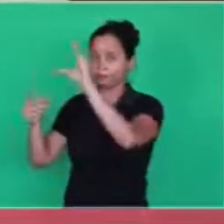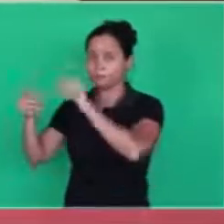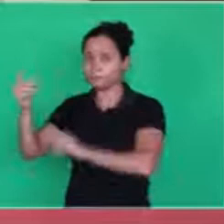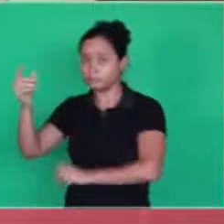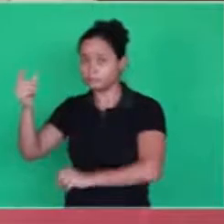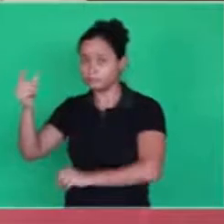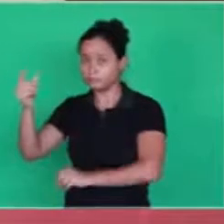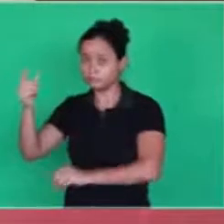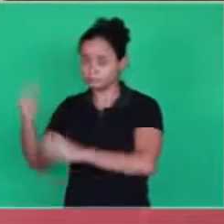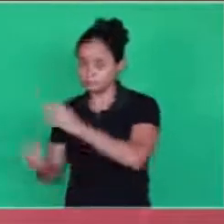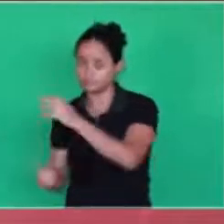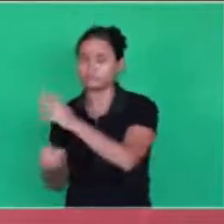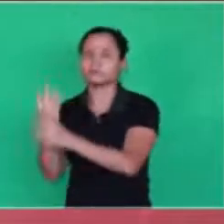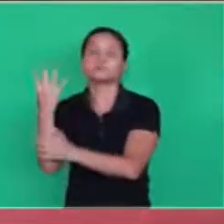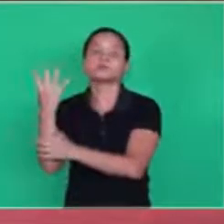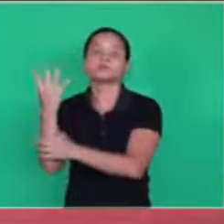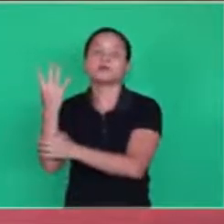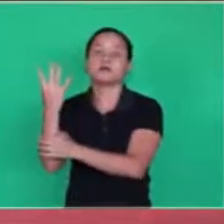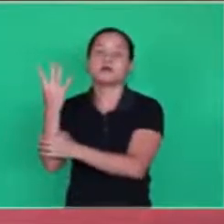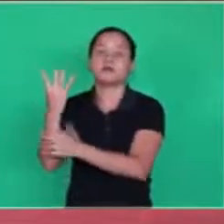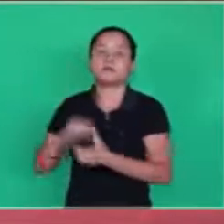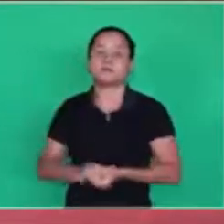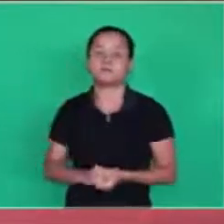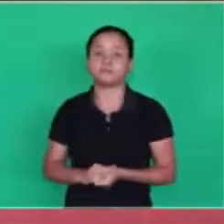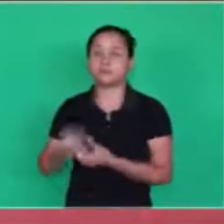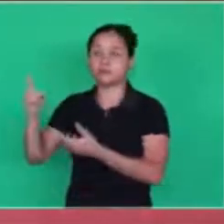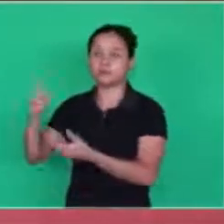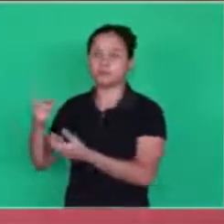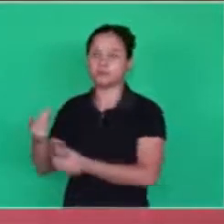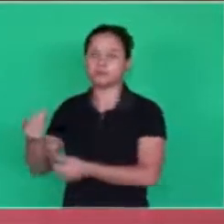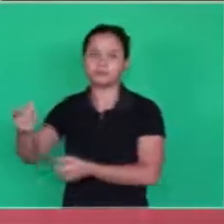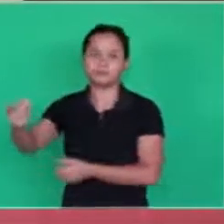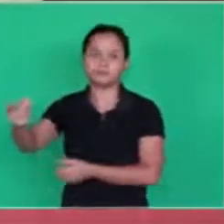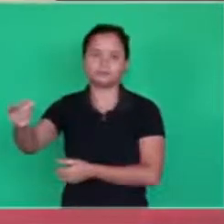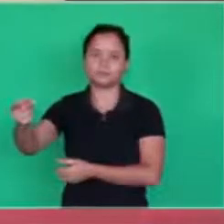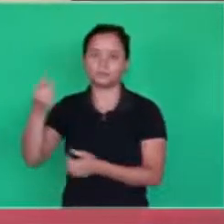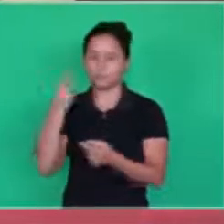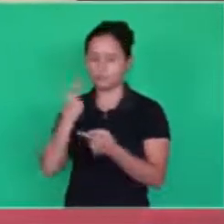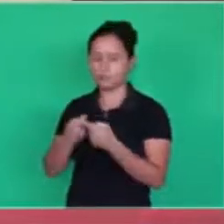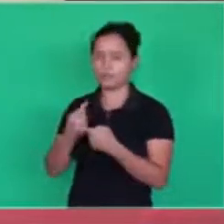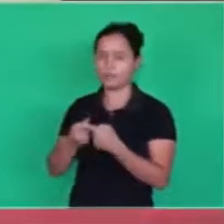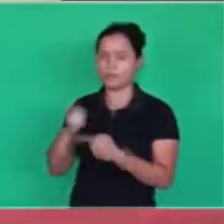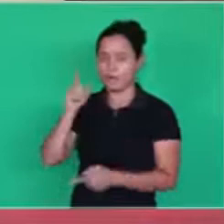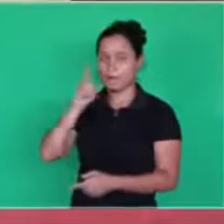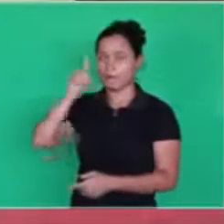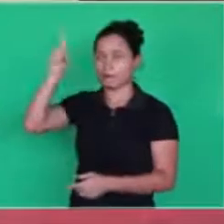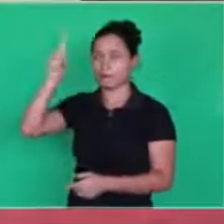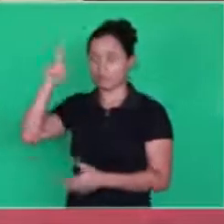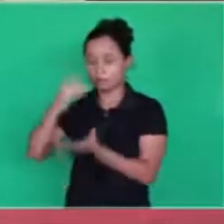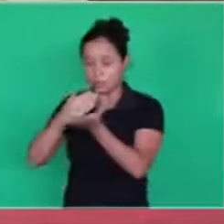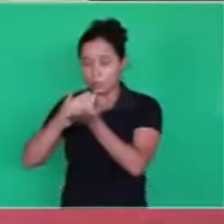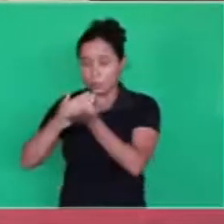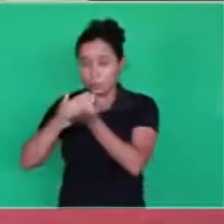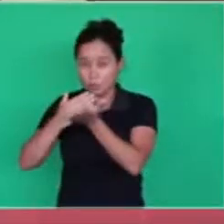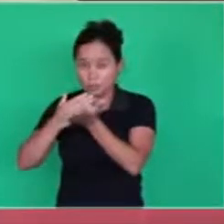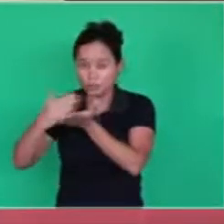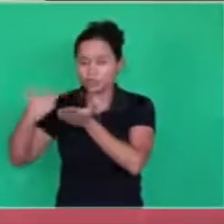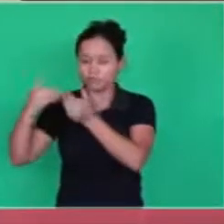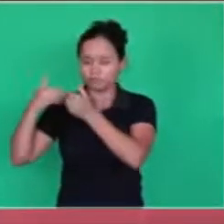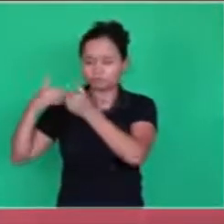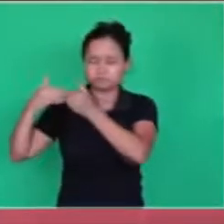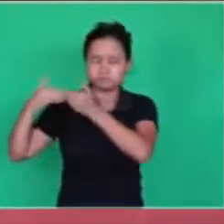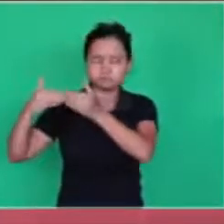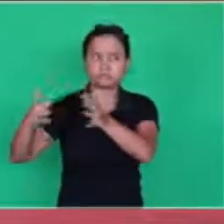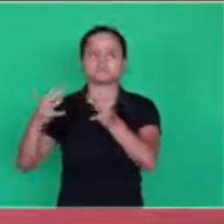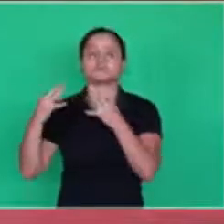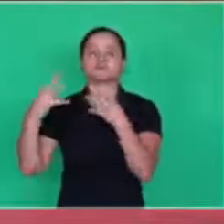quê? Porque aquele que deu início a todas as coisas, ele está além, ele não é criatura, ele não